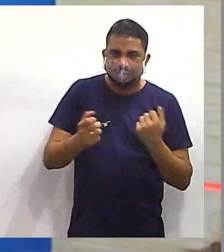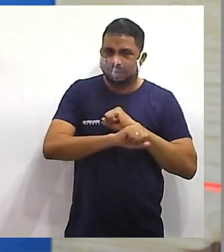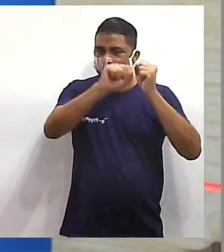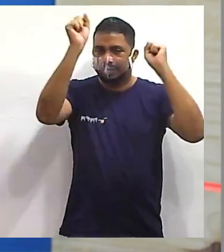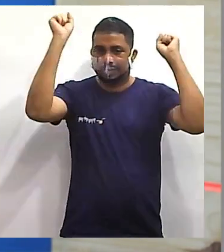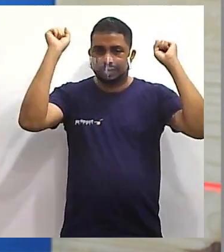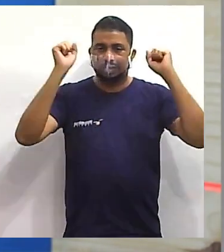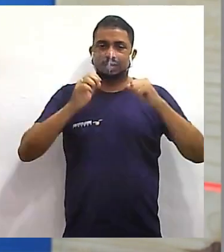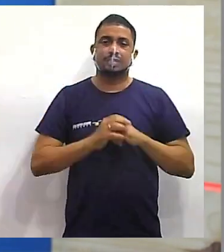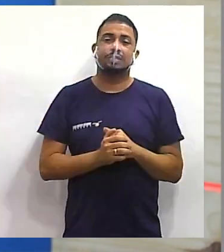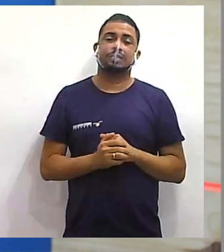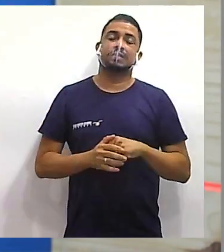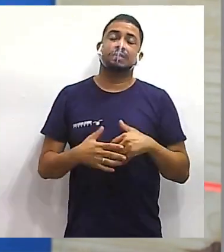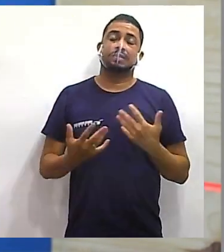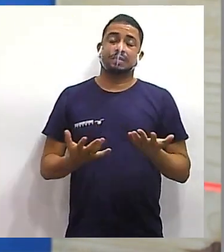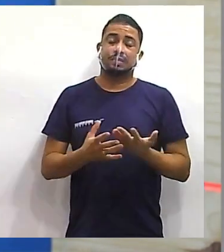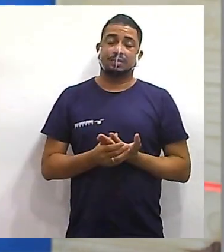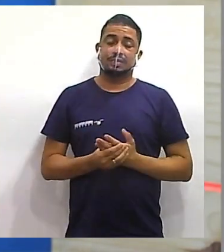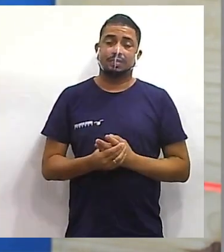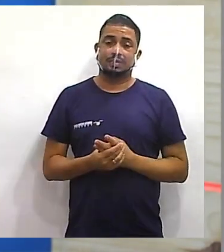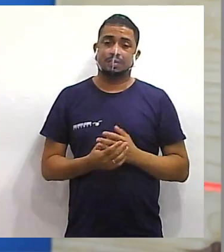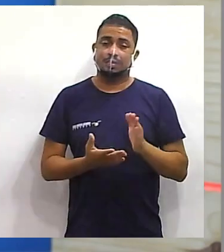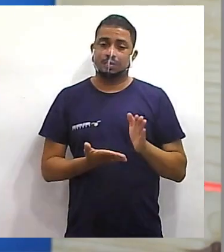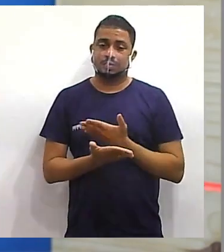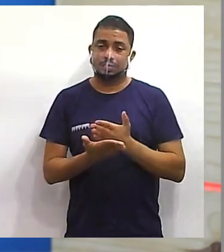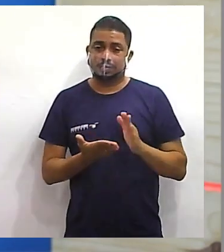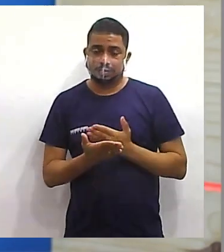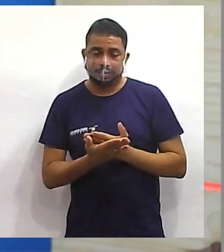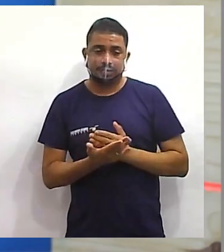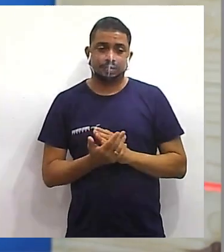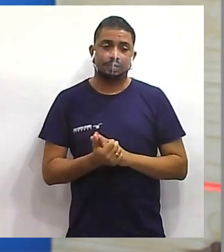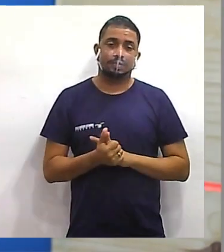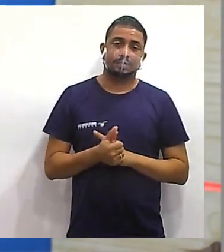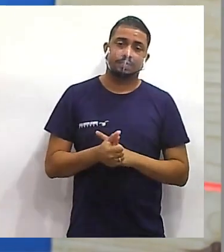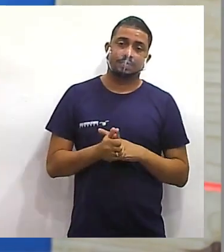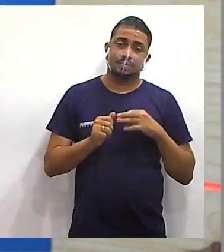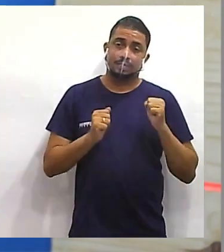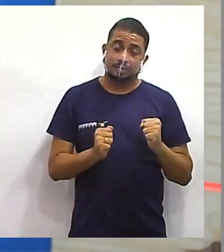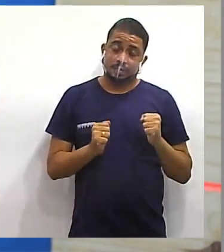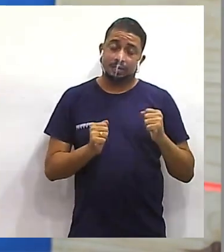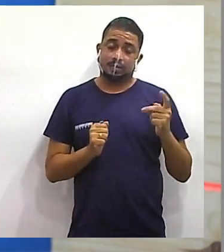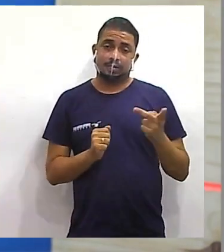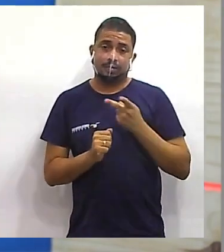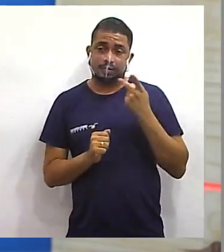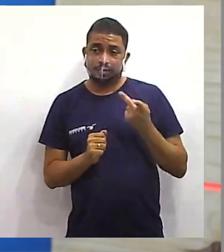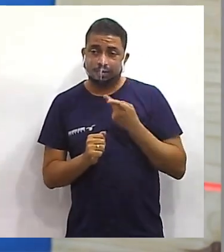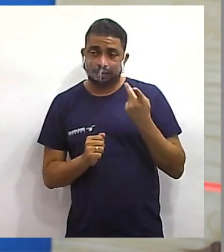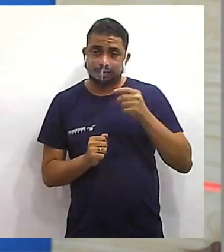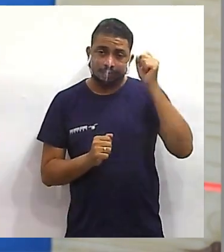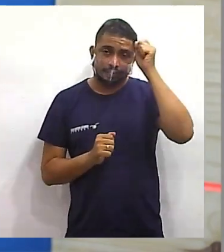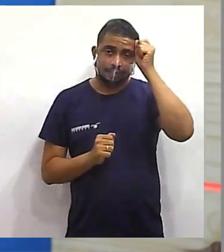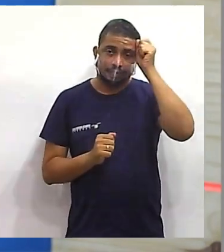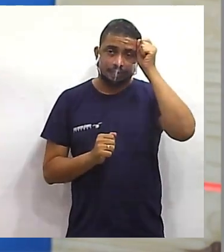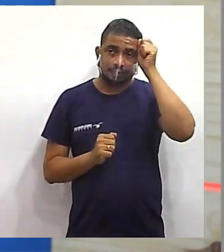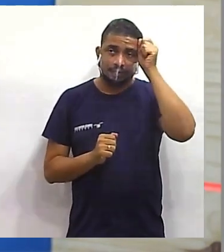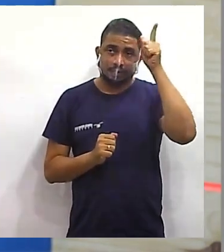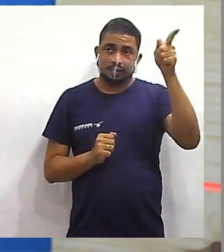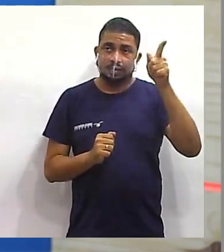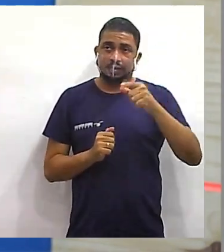revolucionário, né? Alguns até poderíamos dizer com ideias